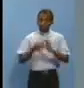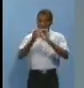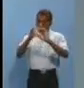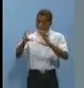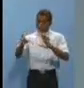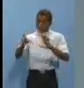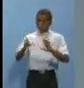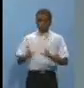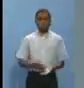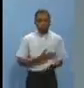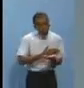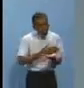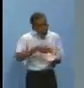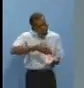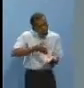Escolha.